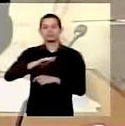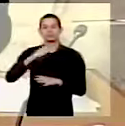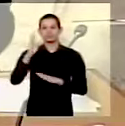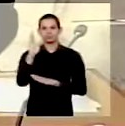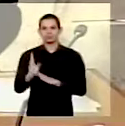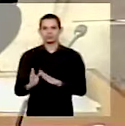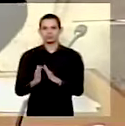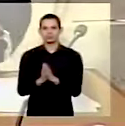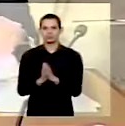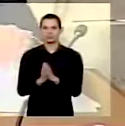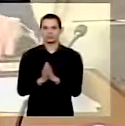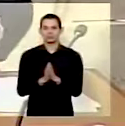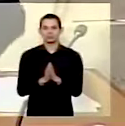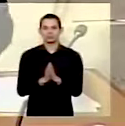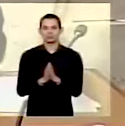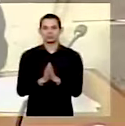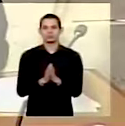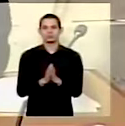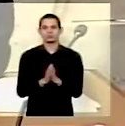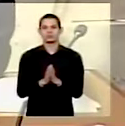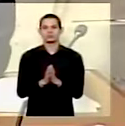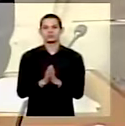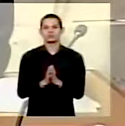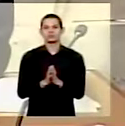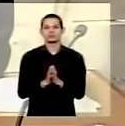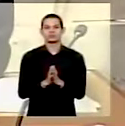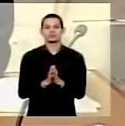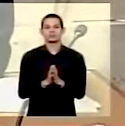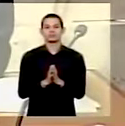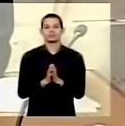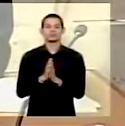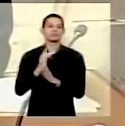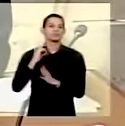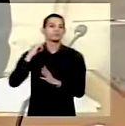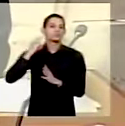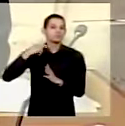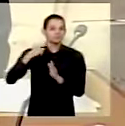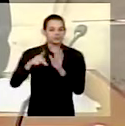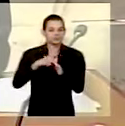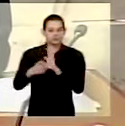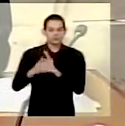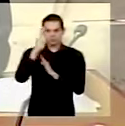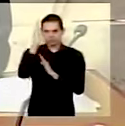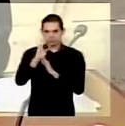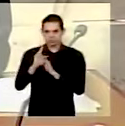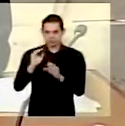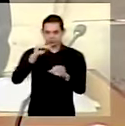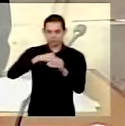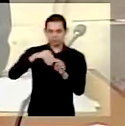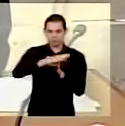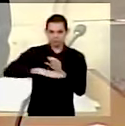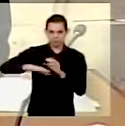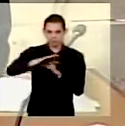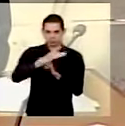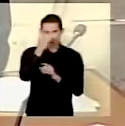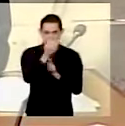ser o toque fundamental. A advocacia brasileira, como parte do universo dos